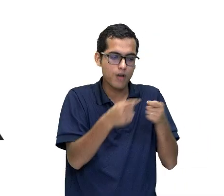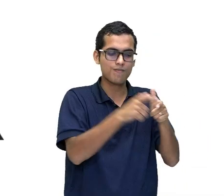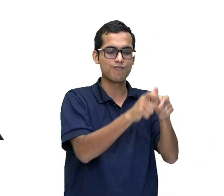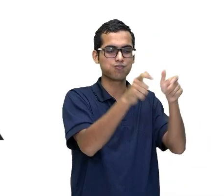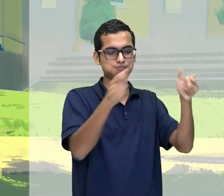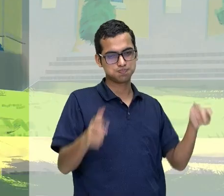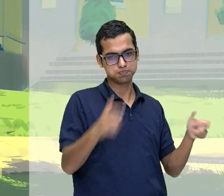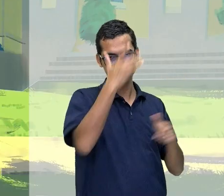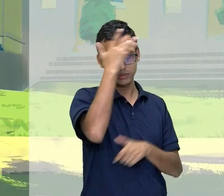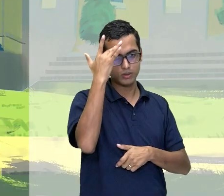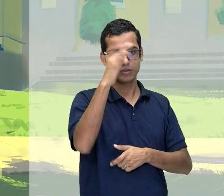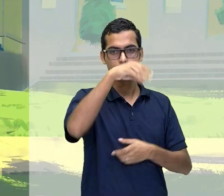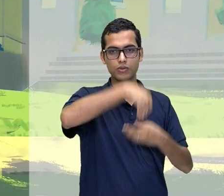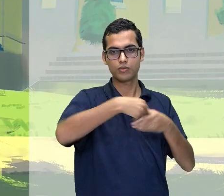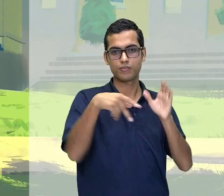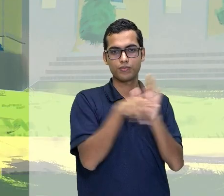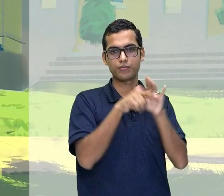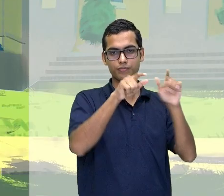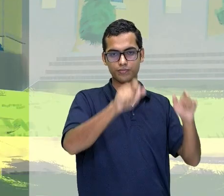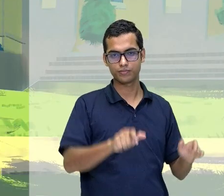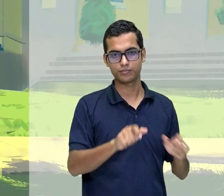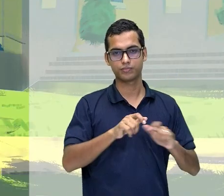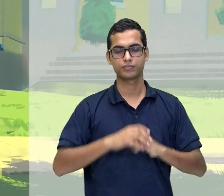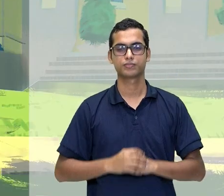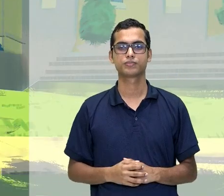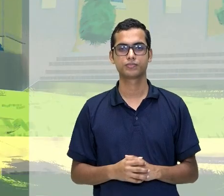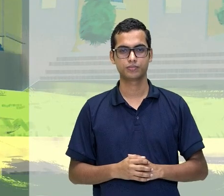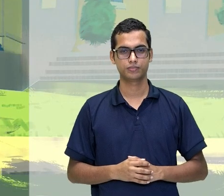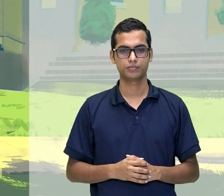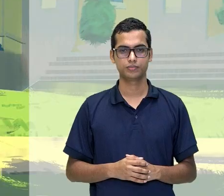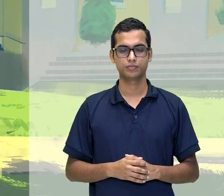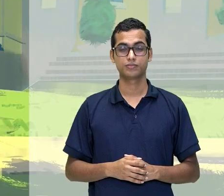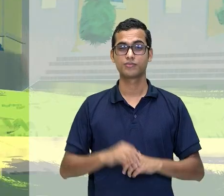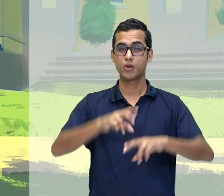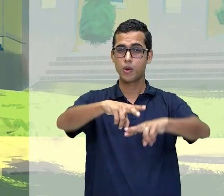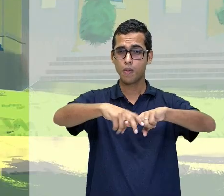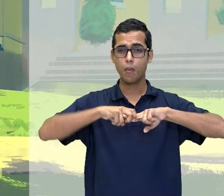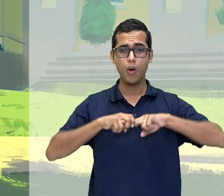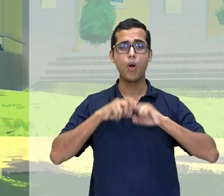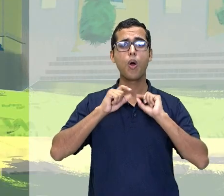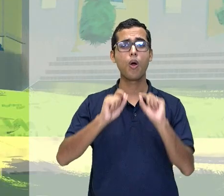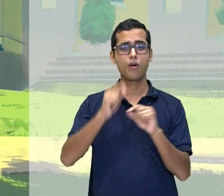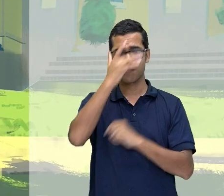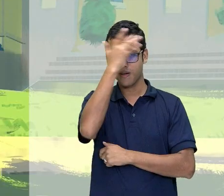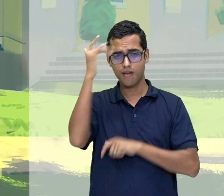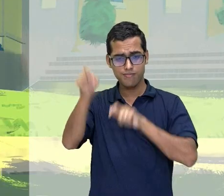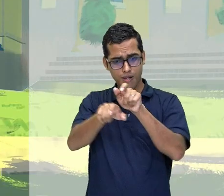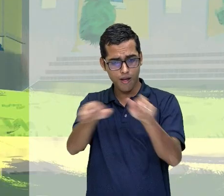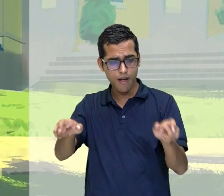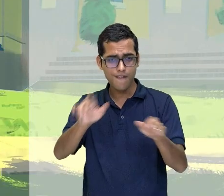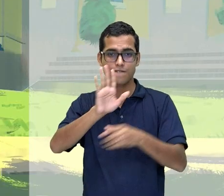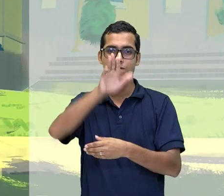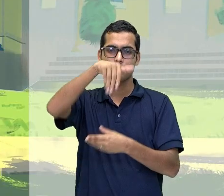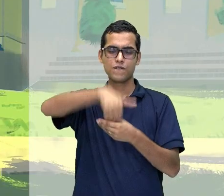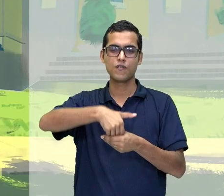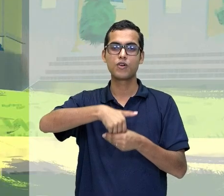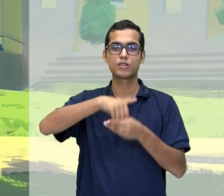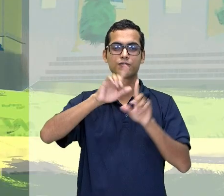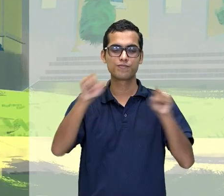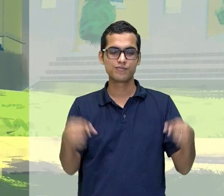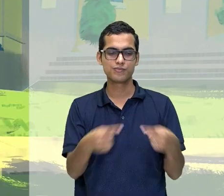daquela localidade, quase que sua totalidade, né, gente? Justamente para que as pessoas votem segundo a vontade